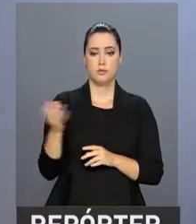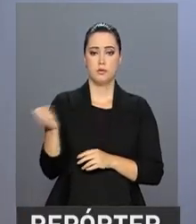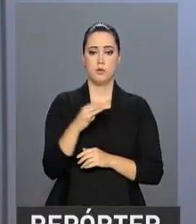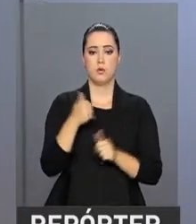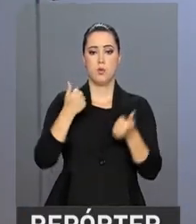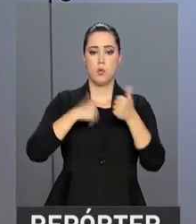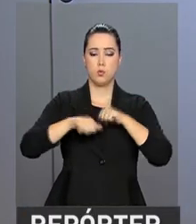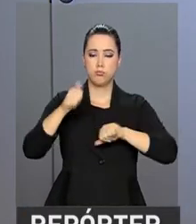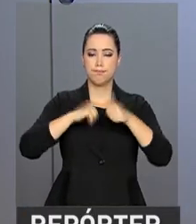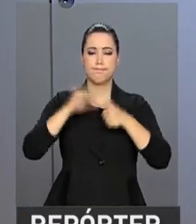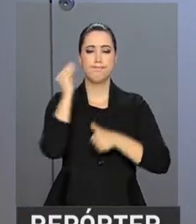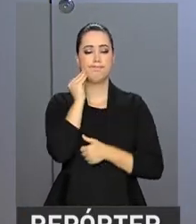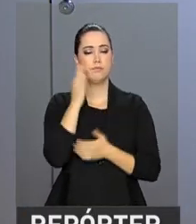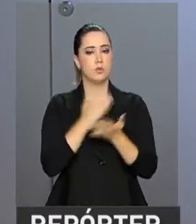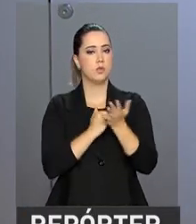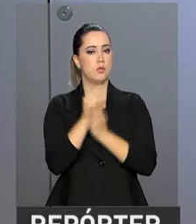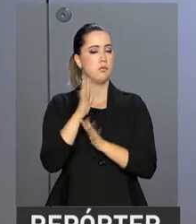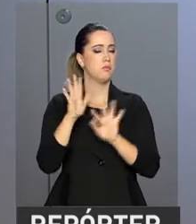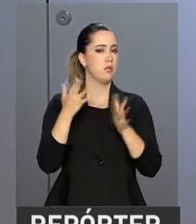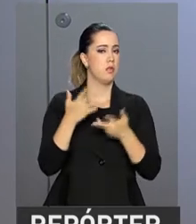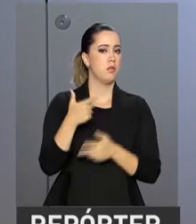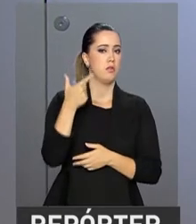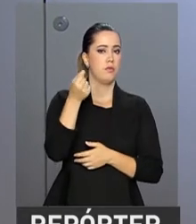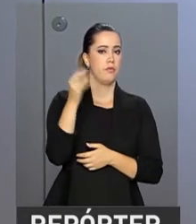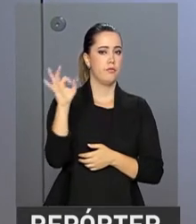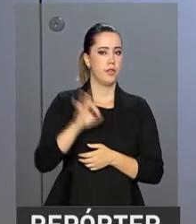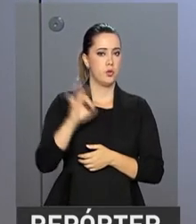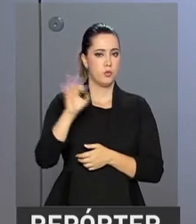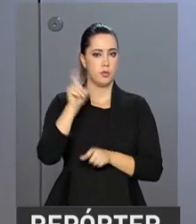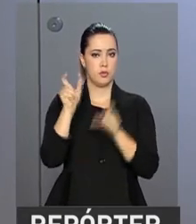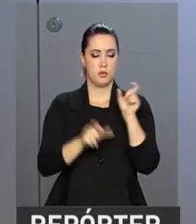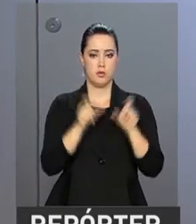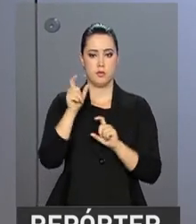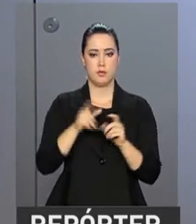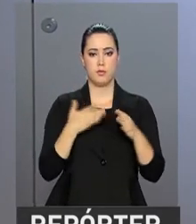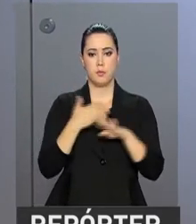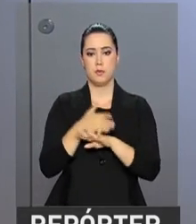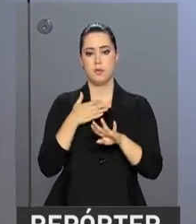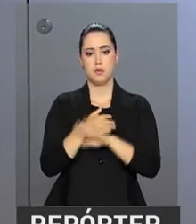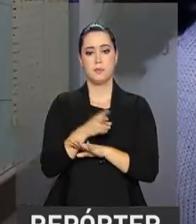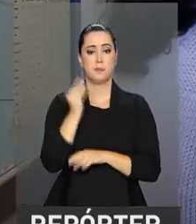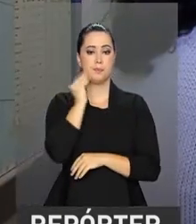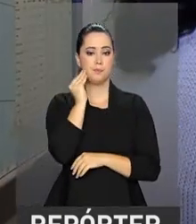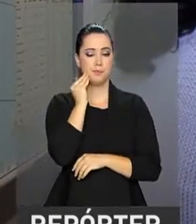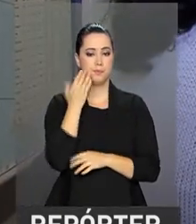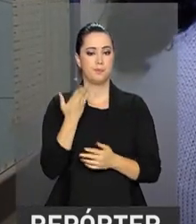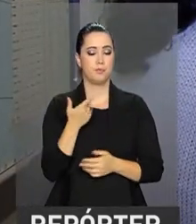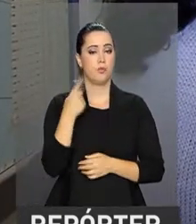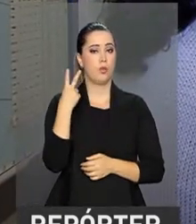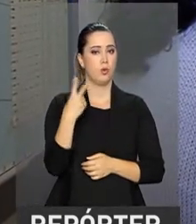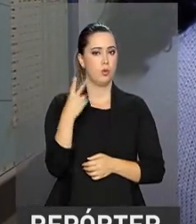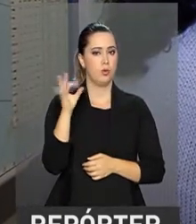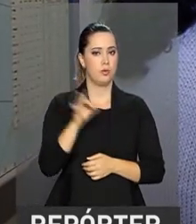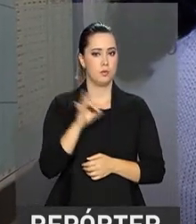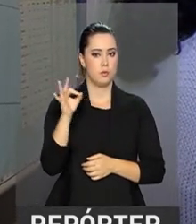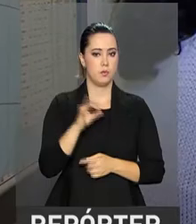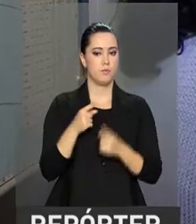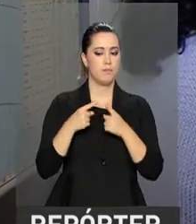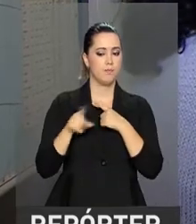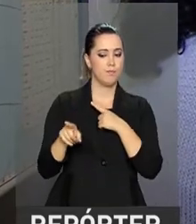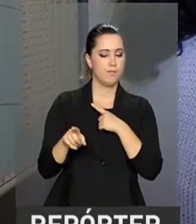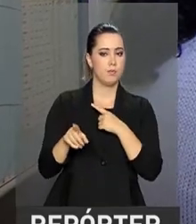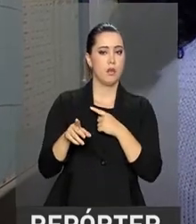exames começaram a ser feitos cerca de 20% dos motores elas passaram pelo teste 2% deles tiveram